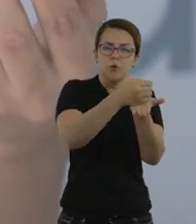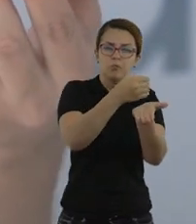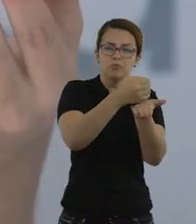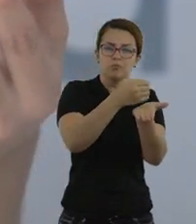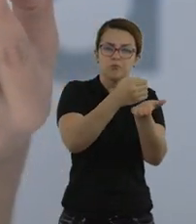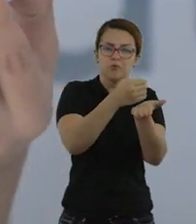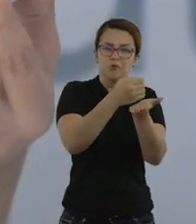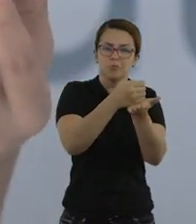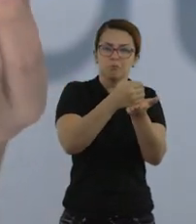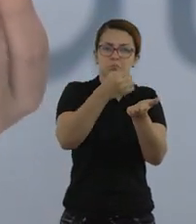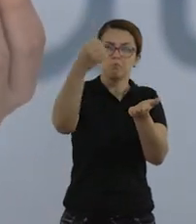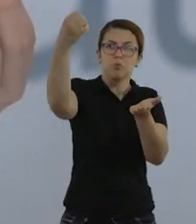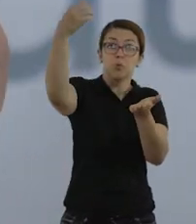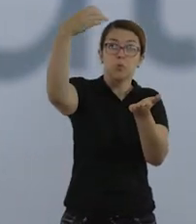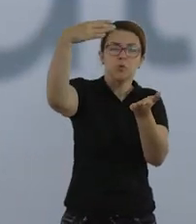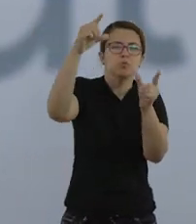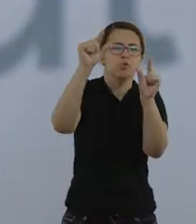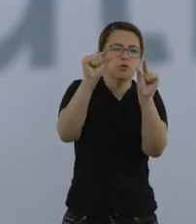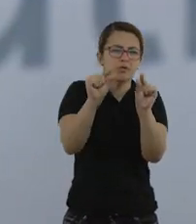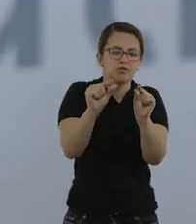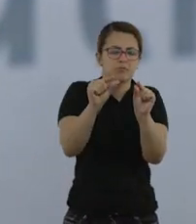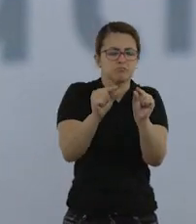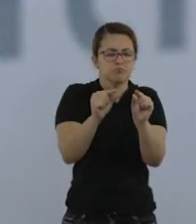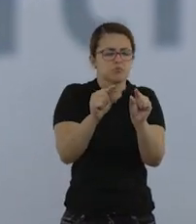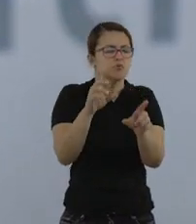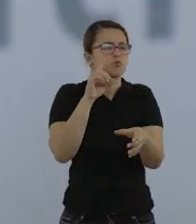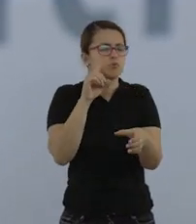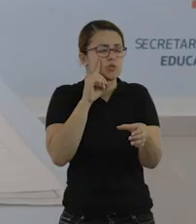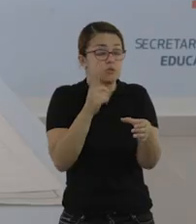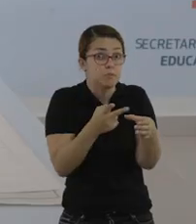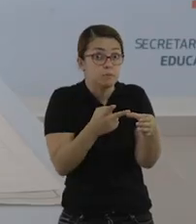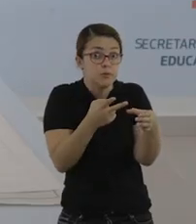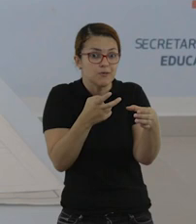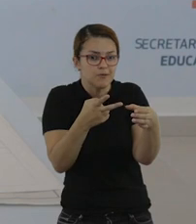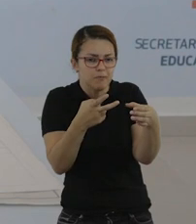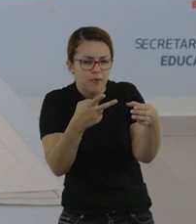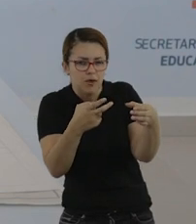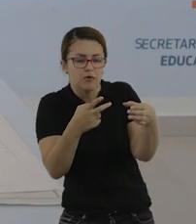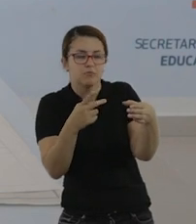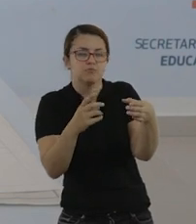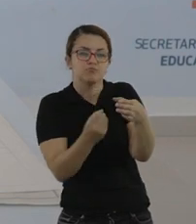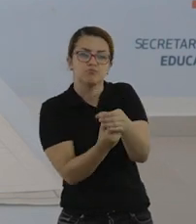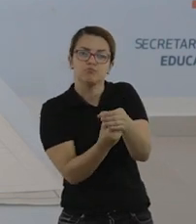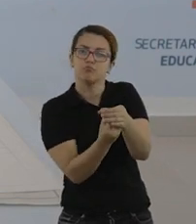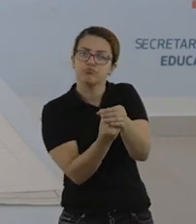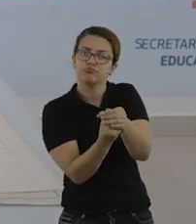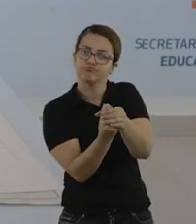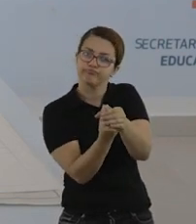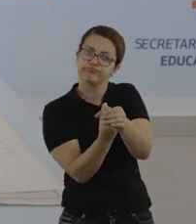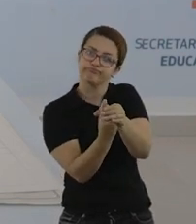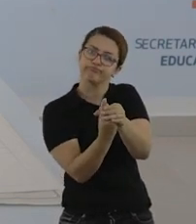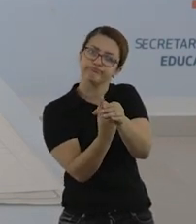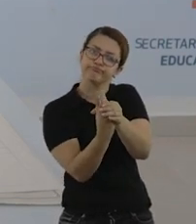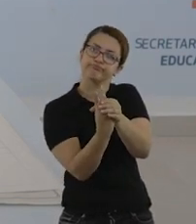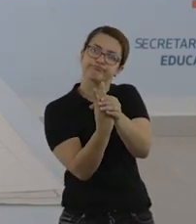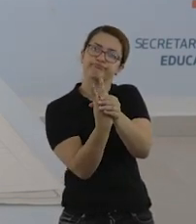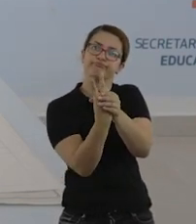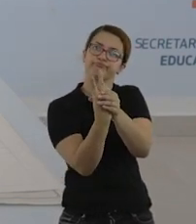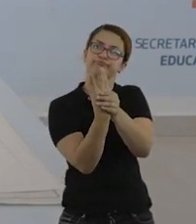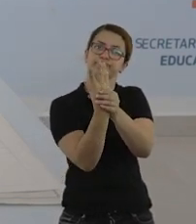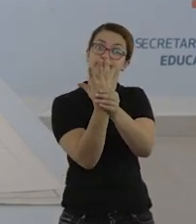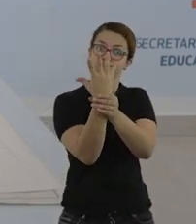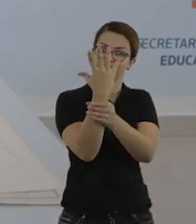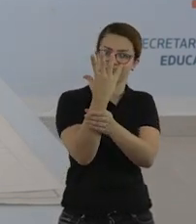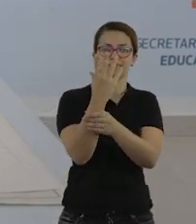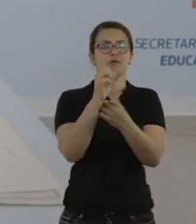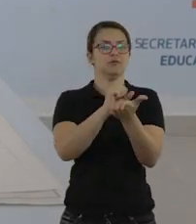vai observar o crescimento, né? Do feijãozinho brotando. Então, é uma atividade bem bacana